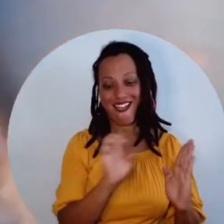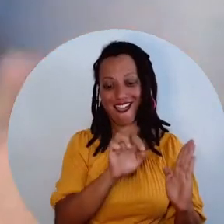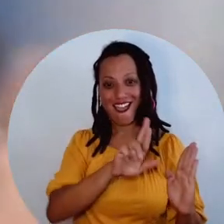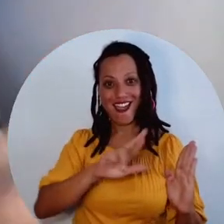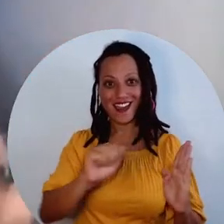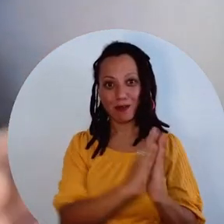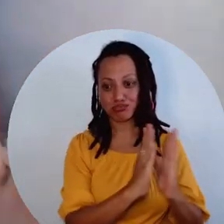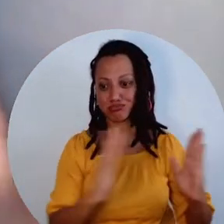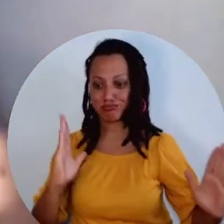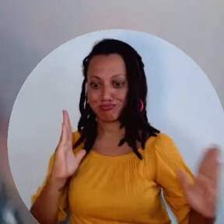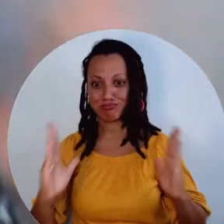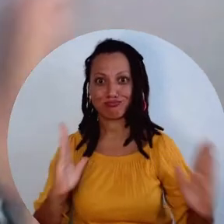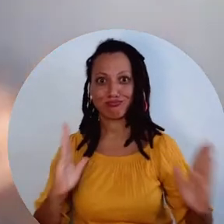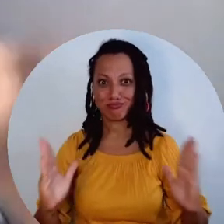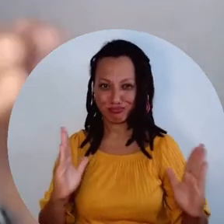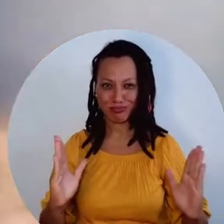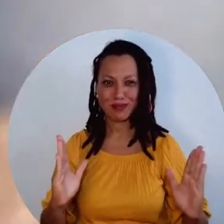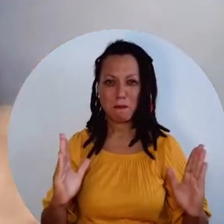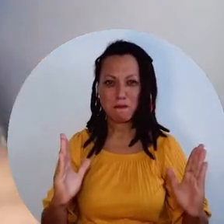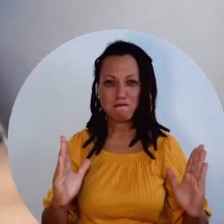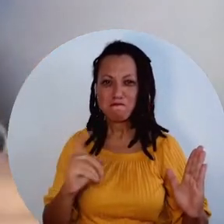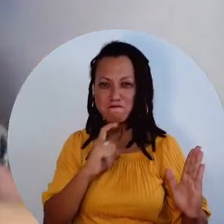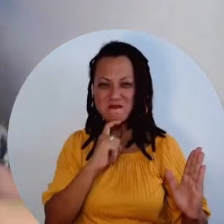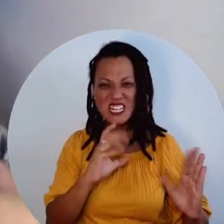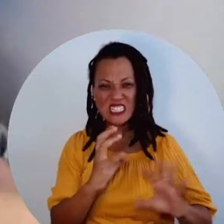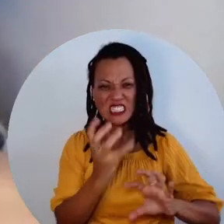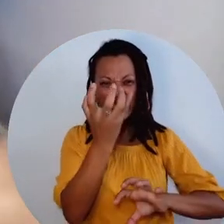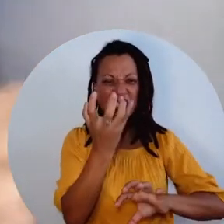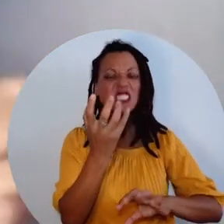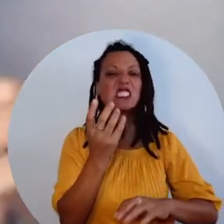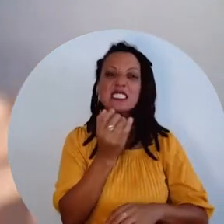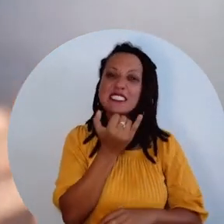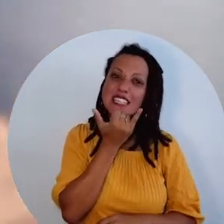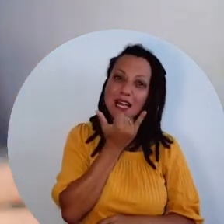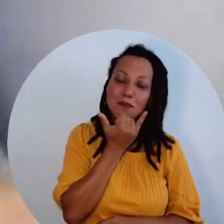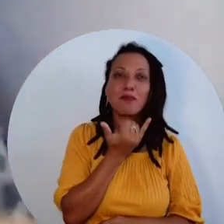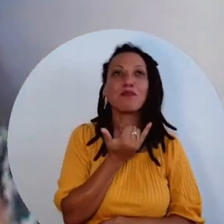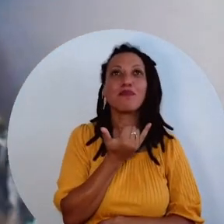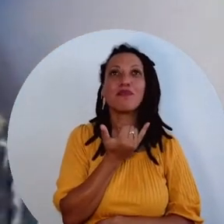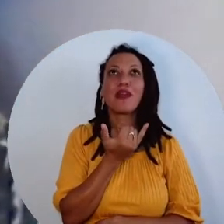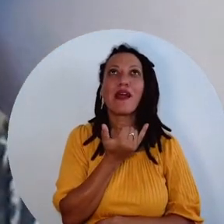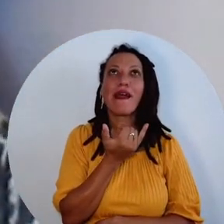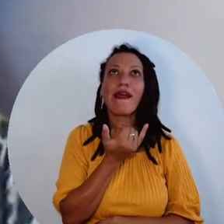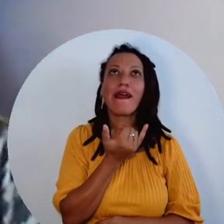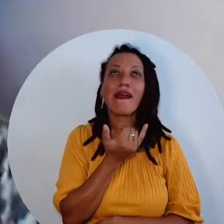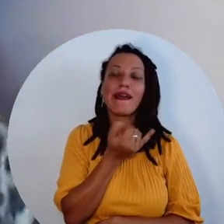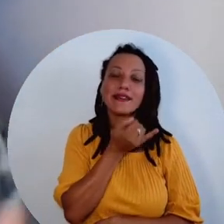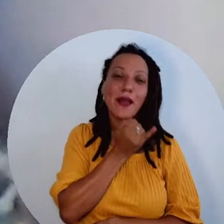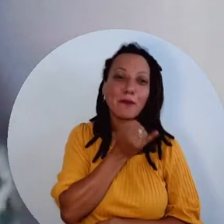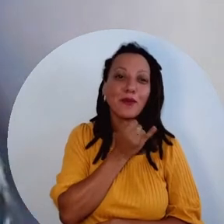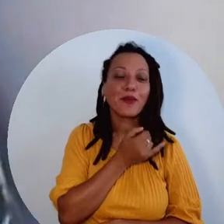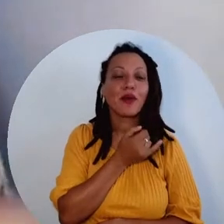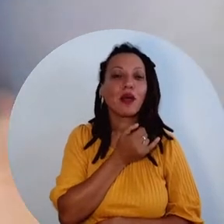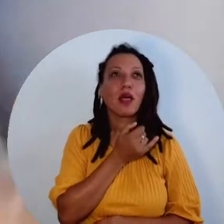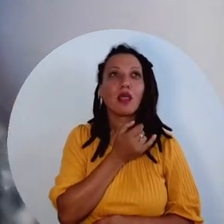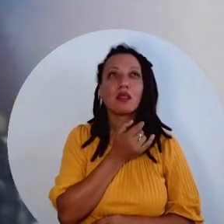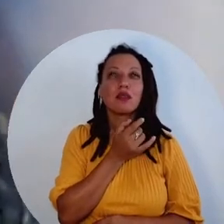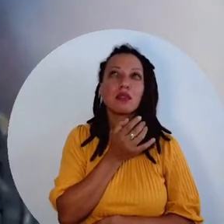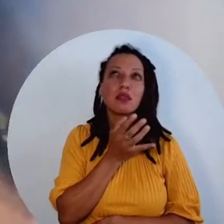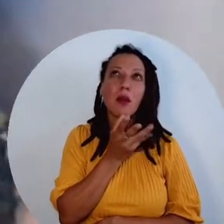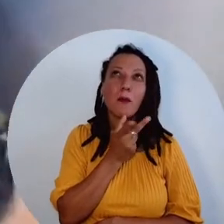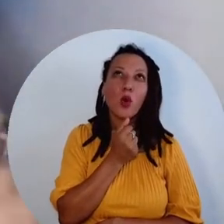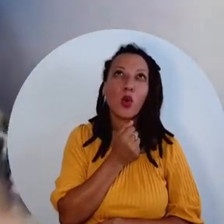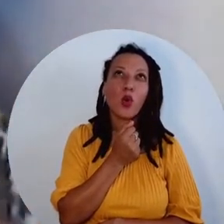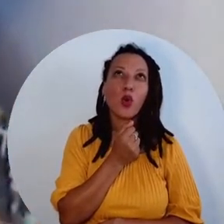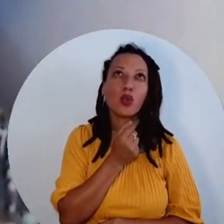em média, né? 100 anos. Então, a última glaciação que aconteceu no planeta Terra dura 10